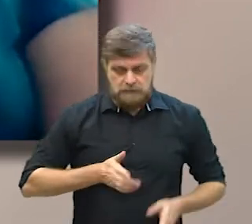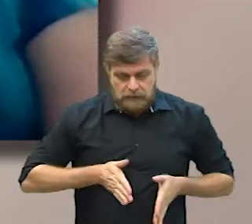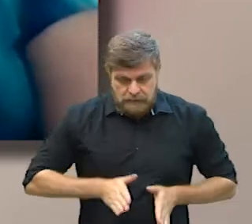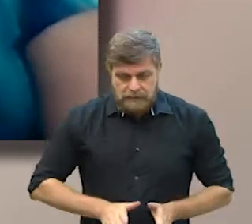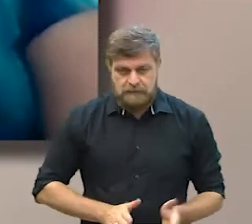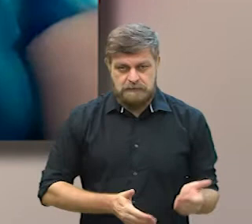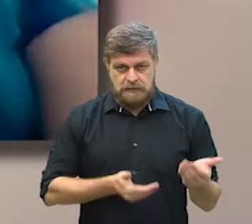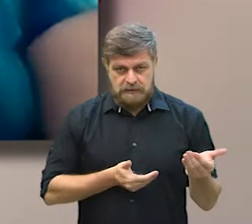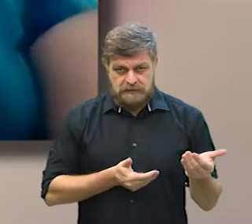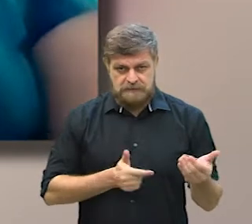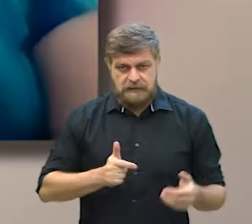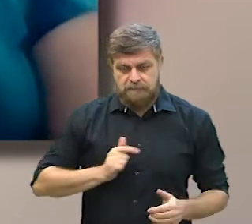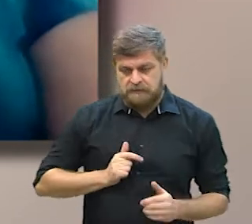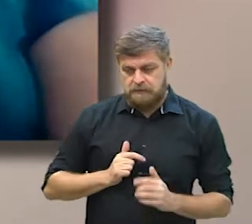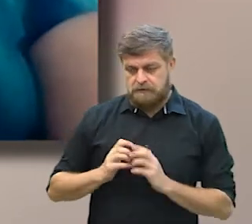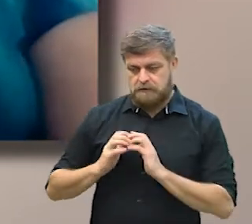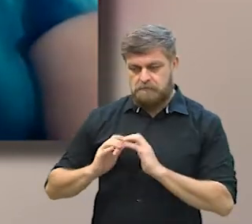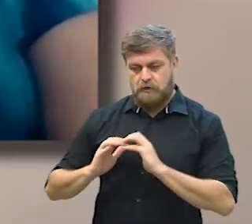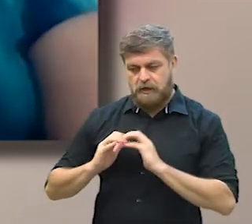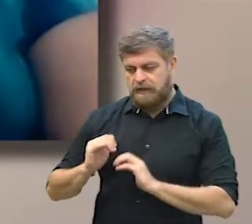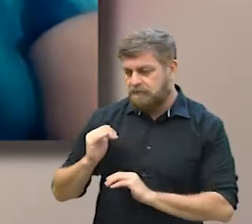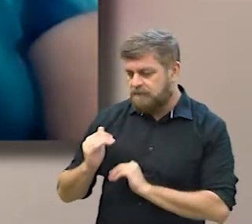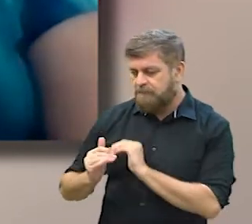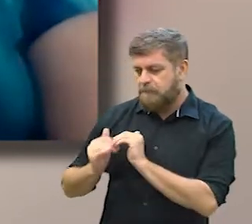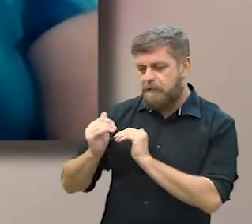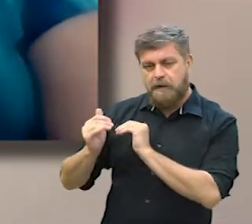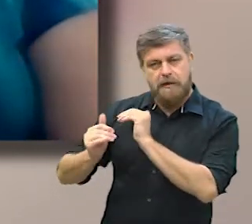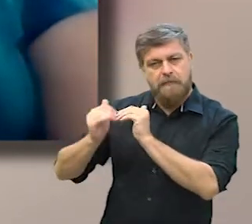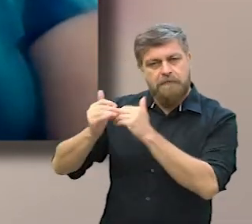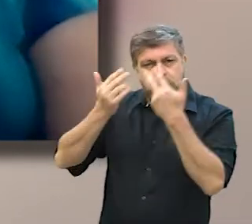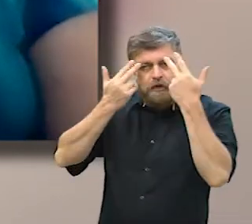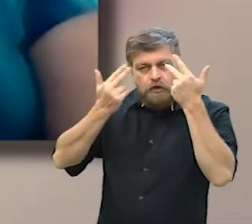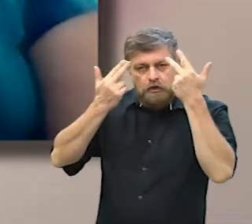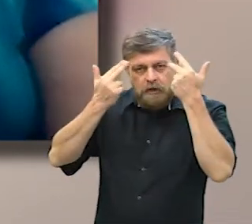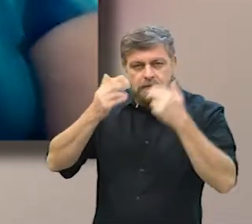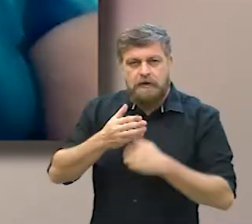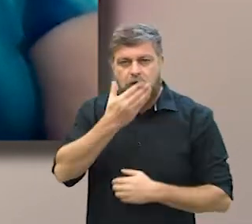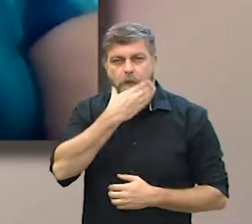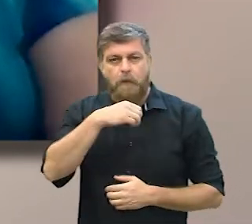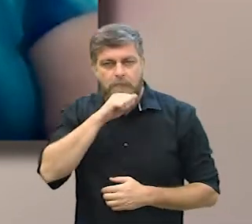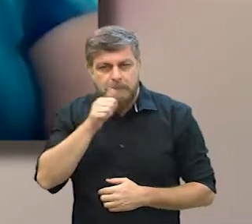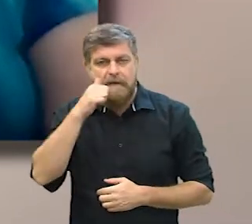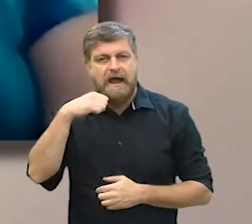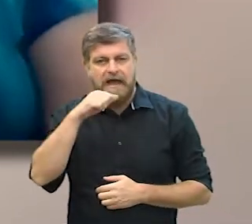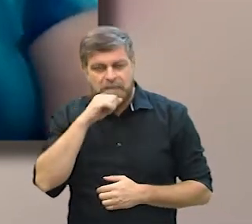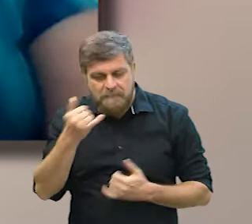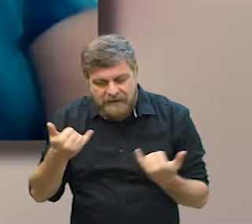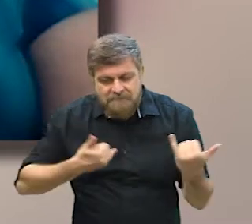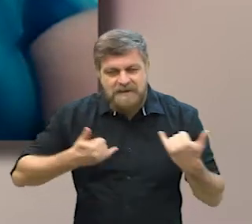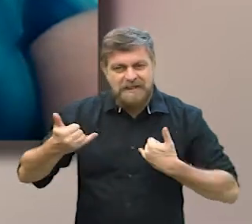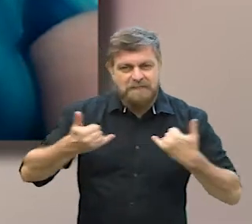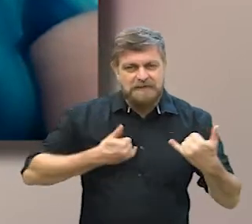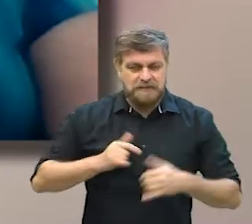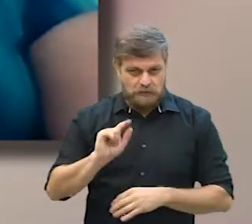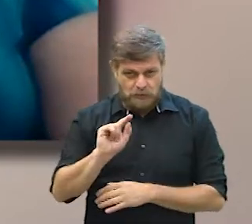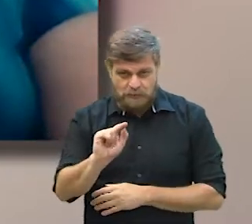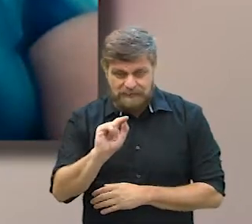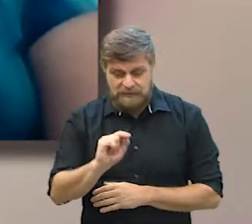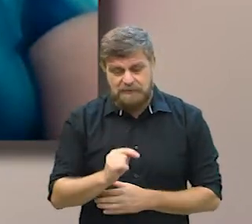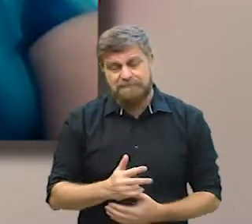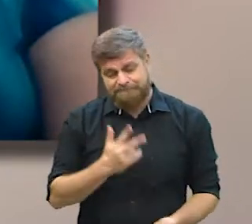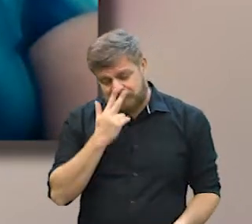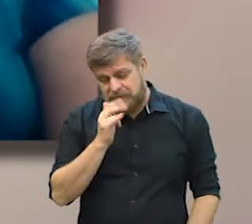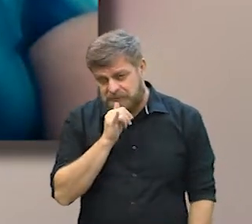criança, normalmente, ela vai tendo um desenvolvimento normal, e os pais, inclusive, assim, chega